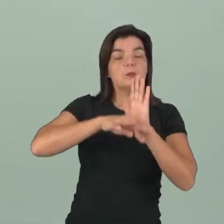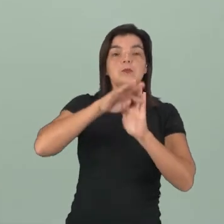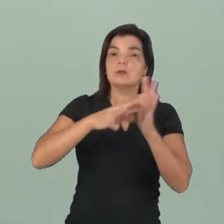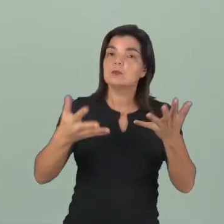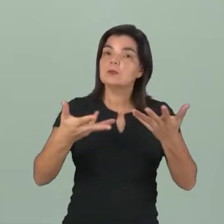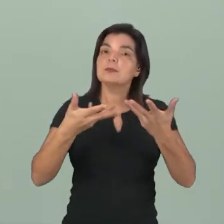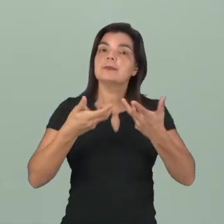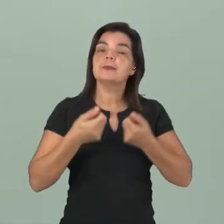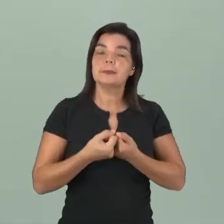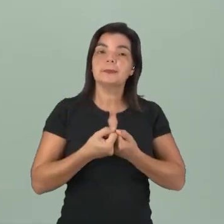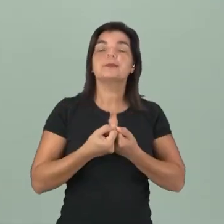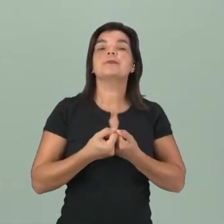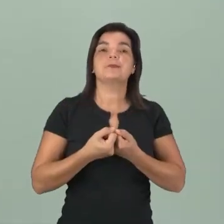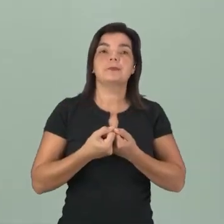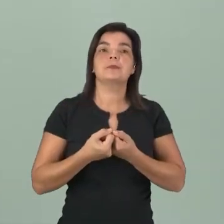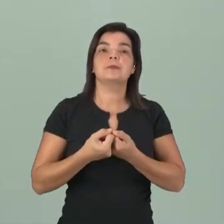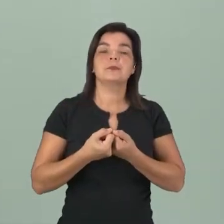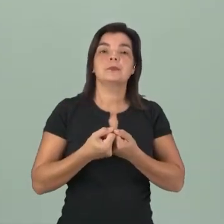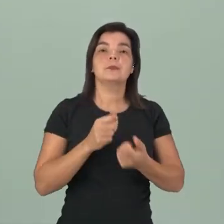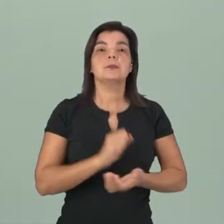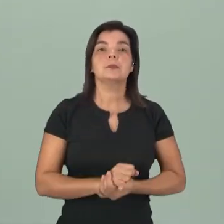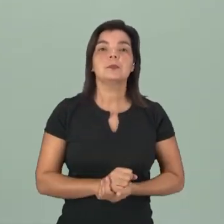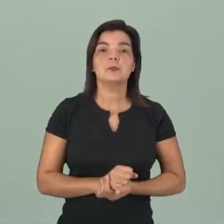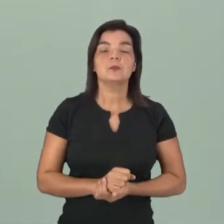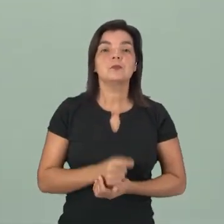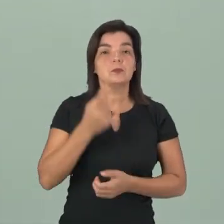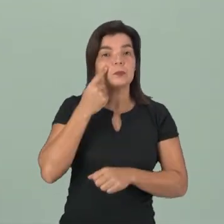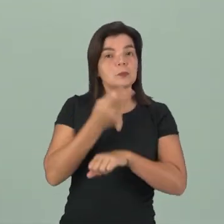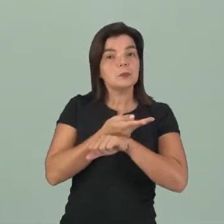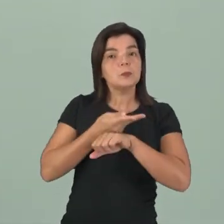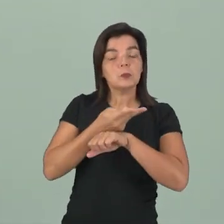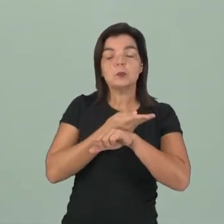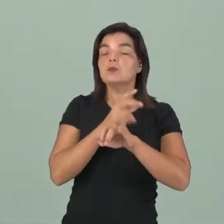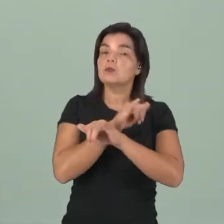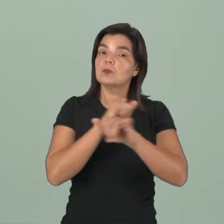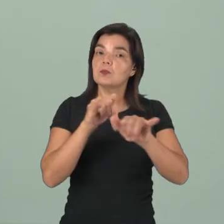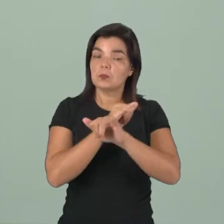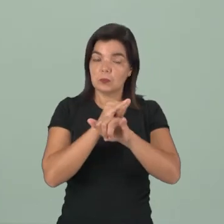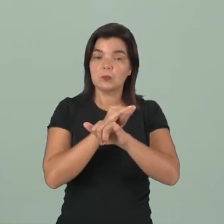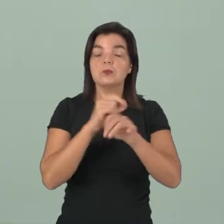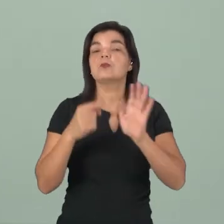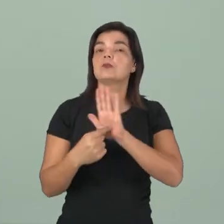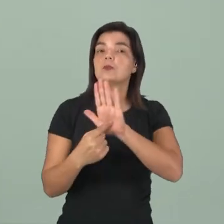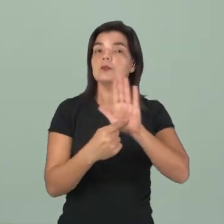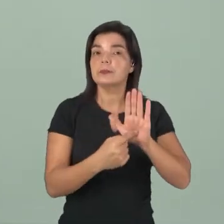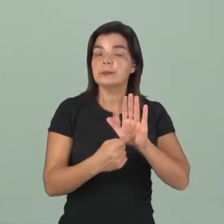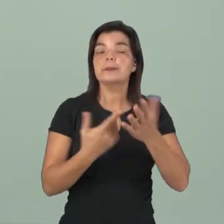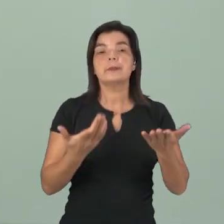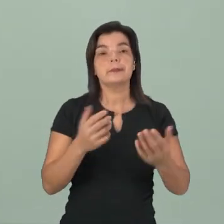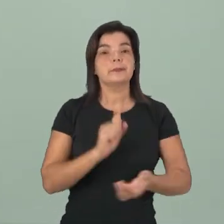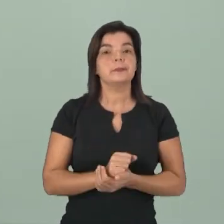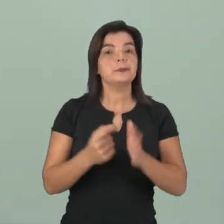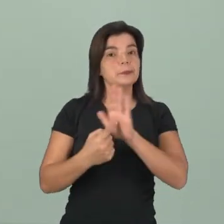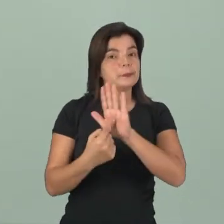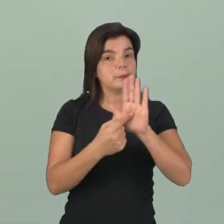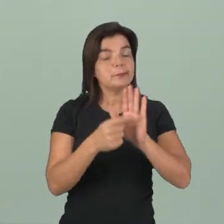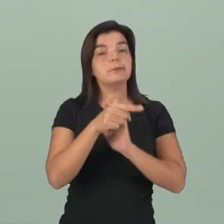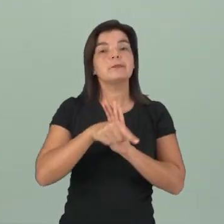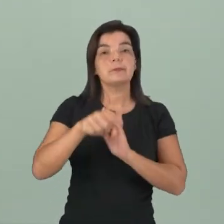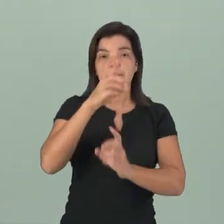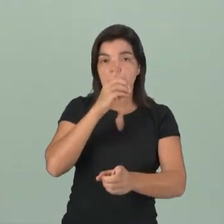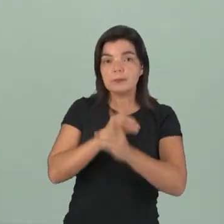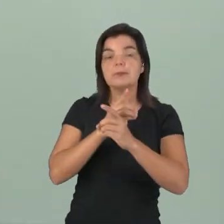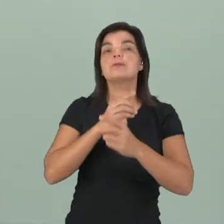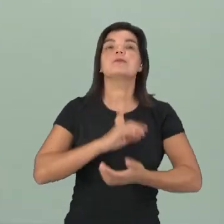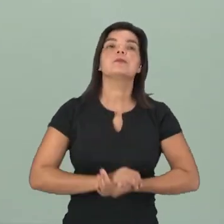né? A habilidade que é procurar por uma formação explícita, tá? Então, se está explícito ali, você vai